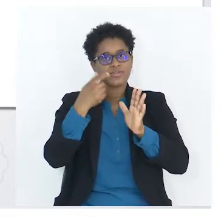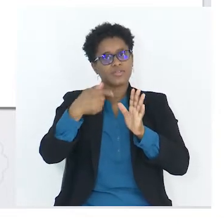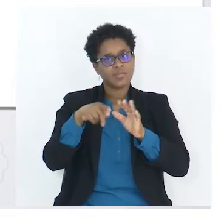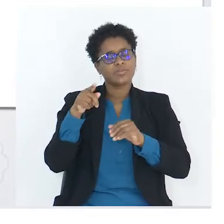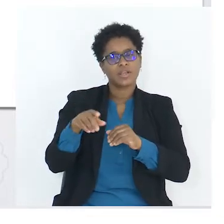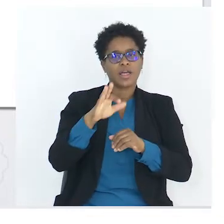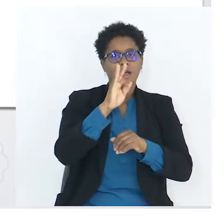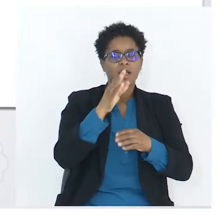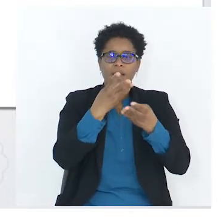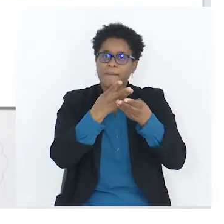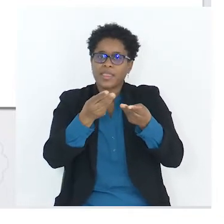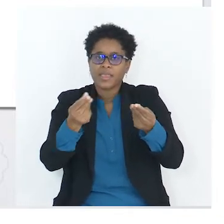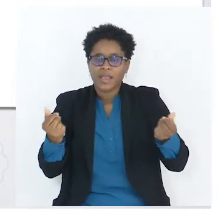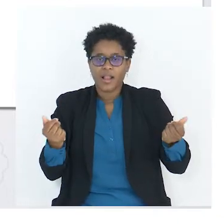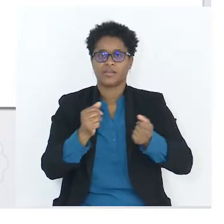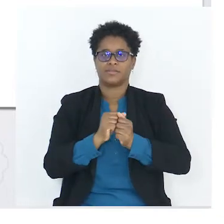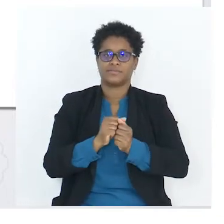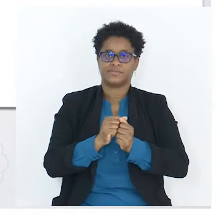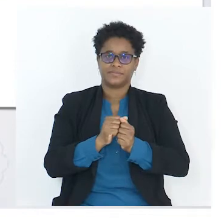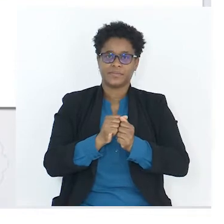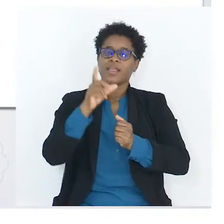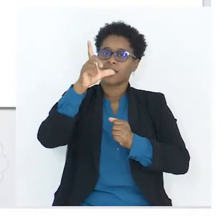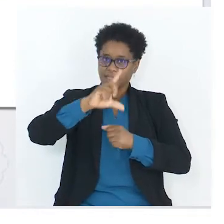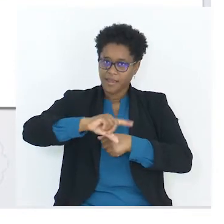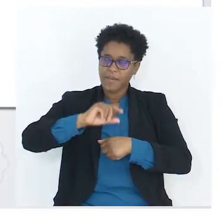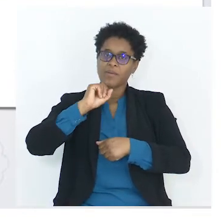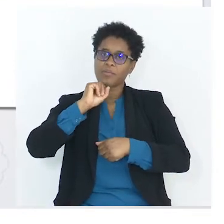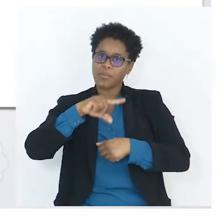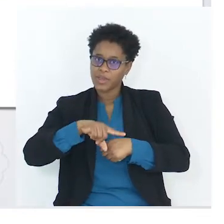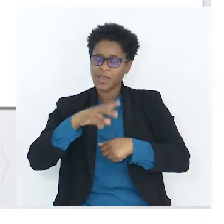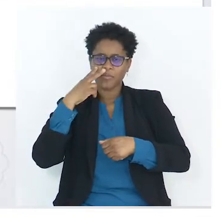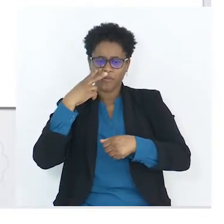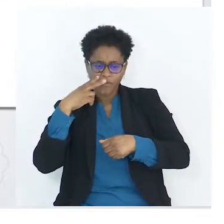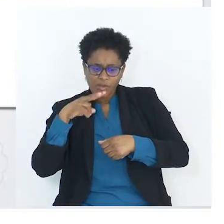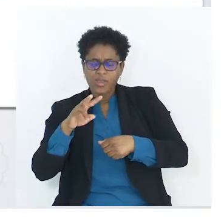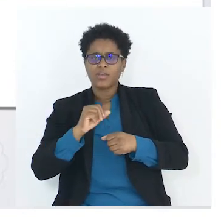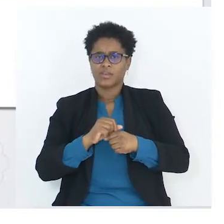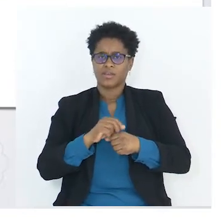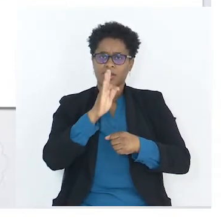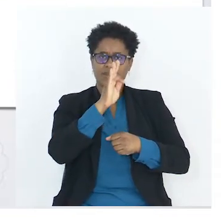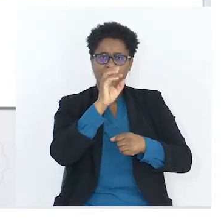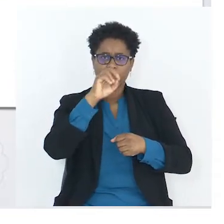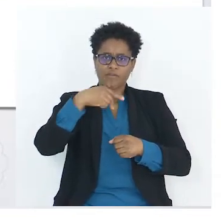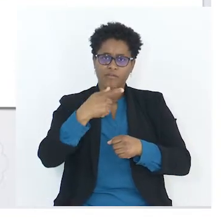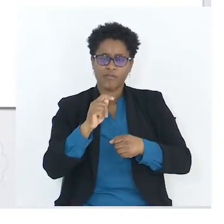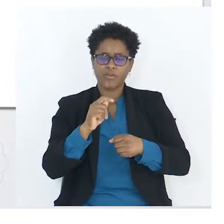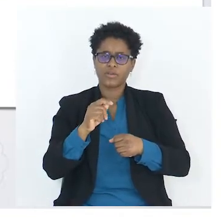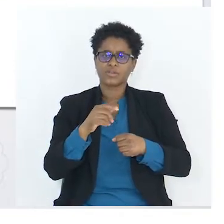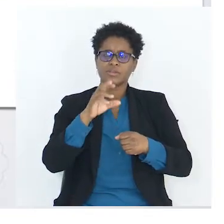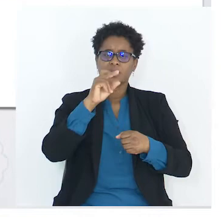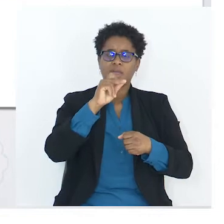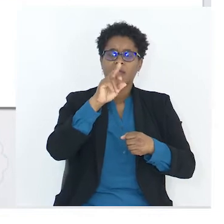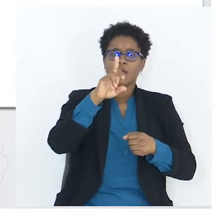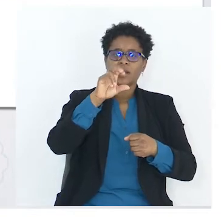fonte de tipo material. Também podemos observar uma fonte de tipo